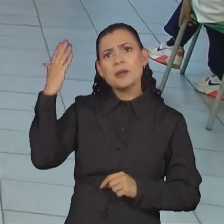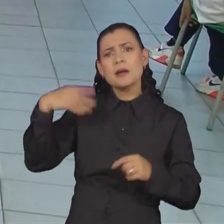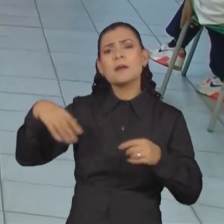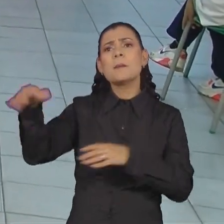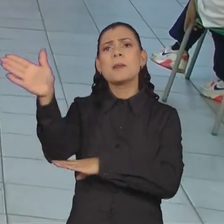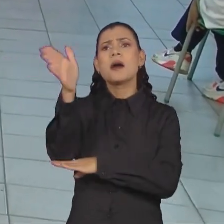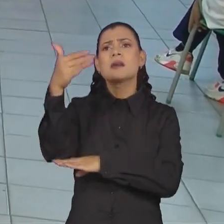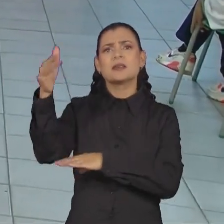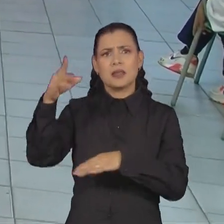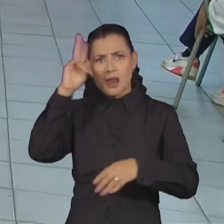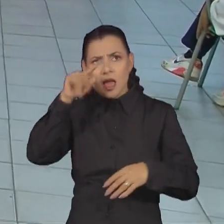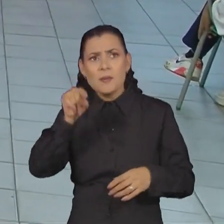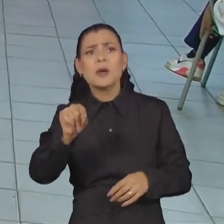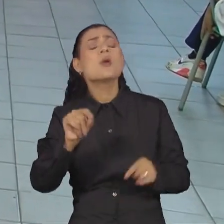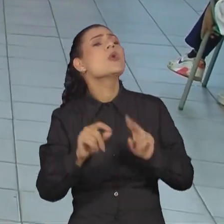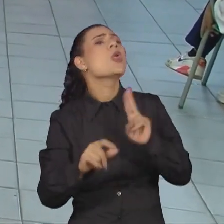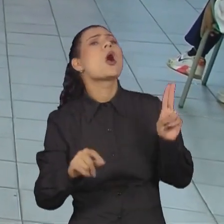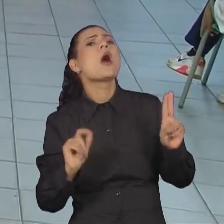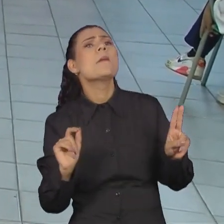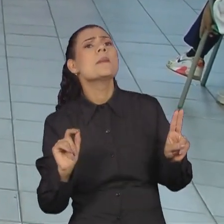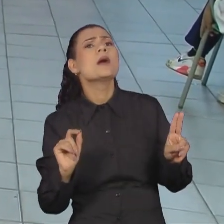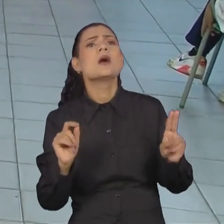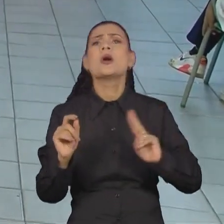bandeira? Qual é o nome?